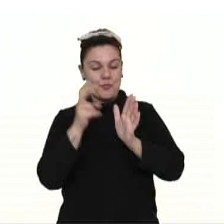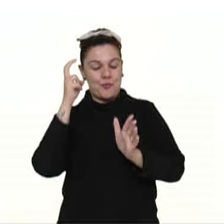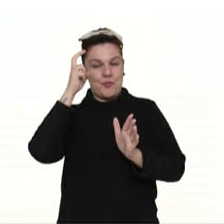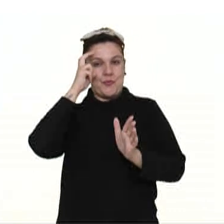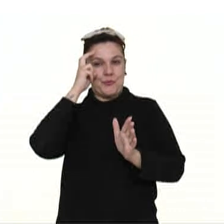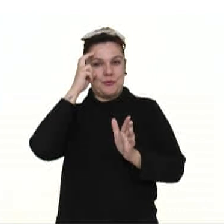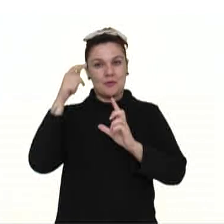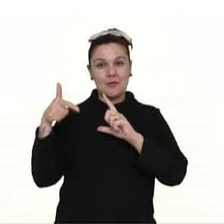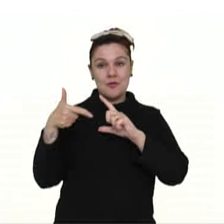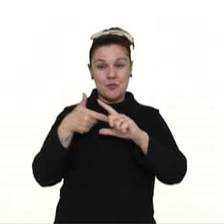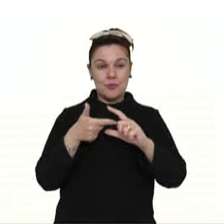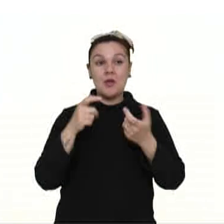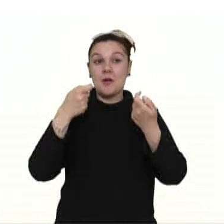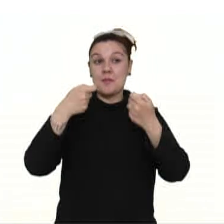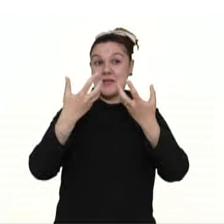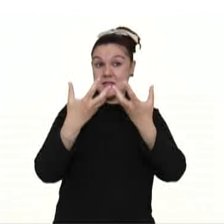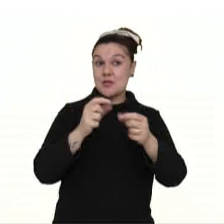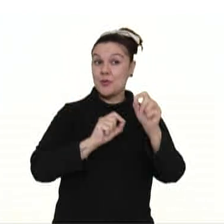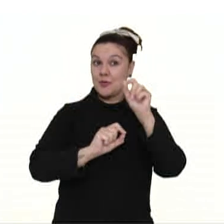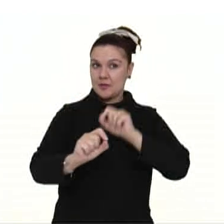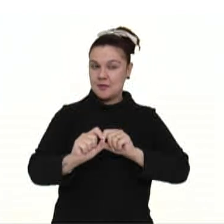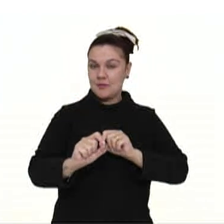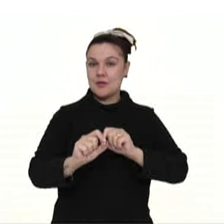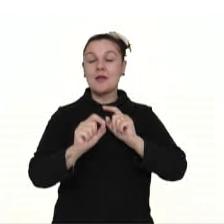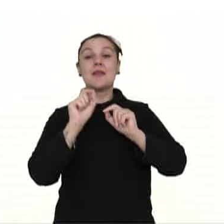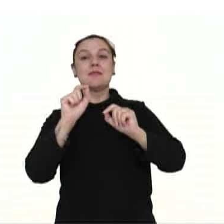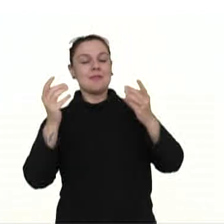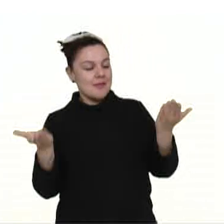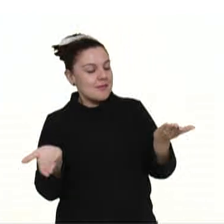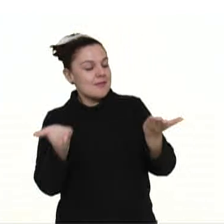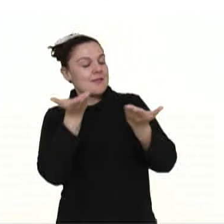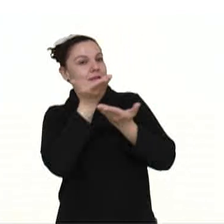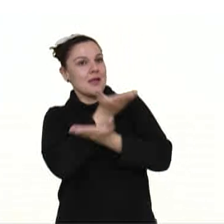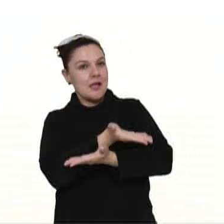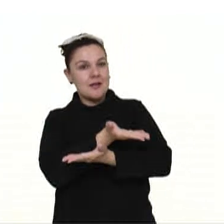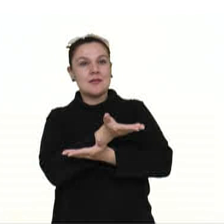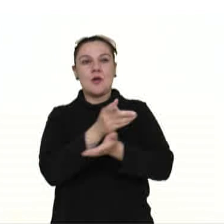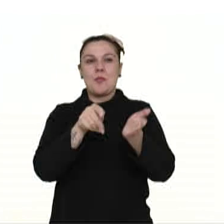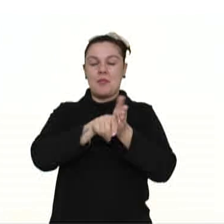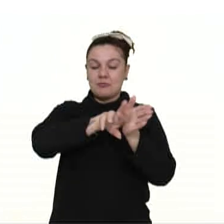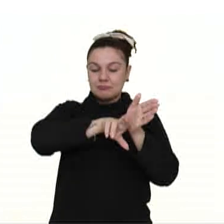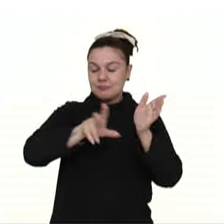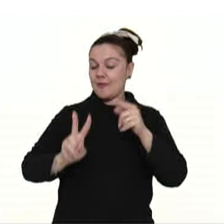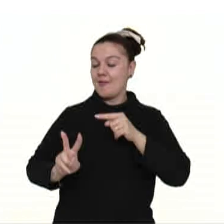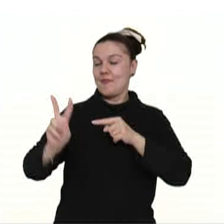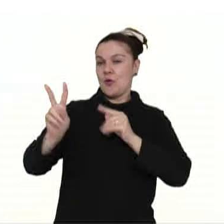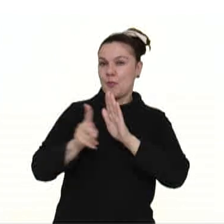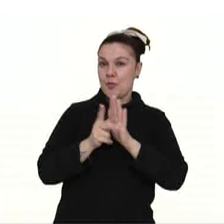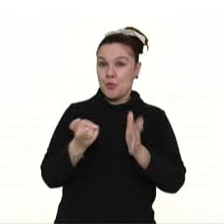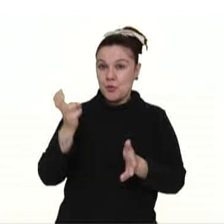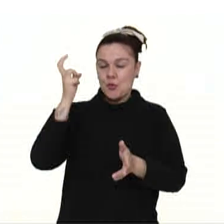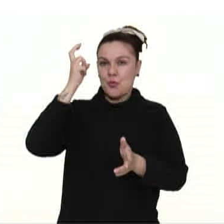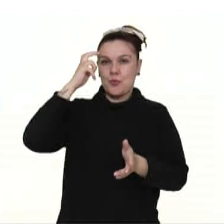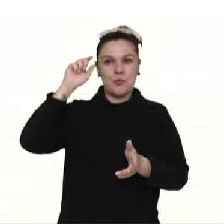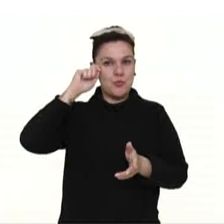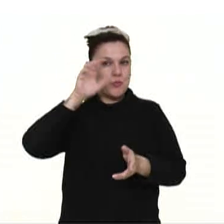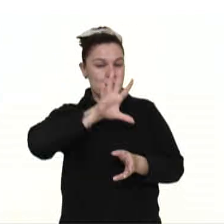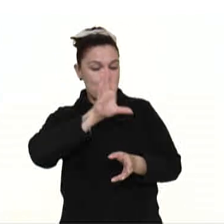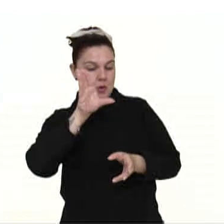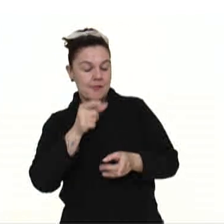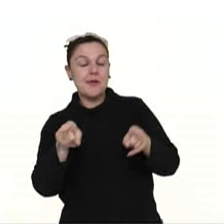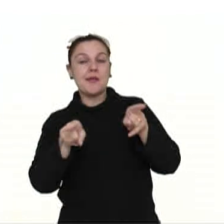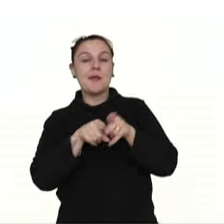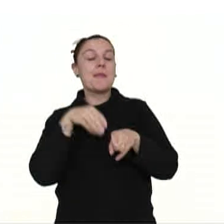africana deve considerar que elas derivam da interação entre valores africanos e a